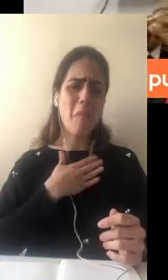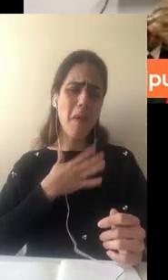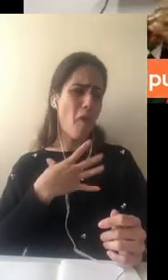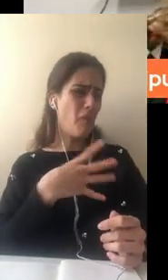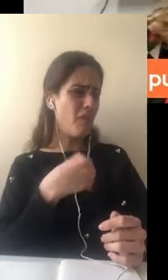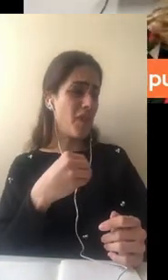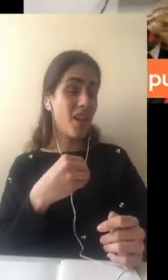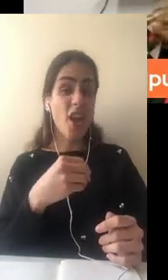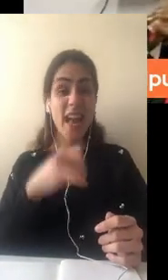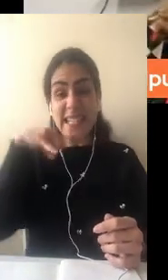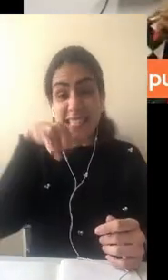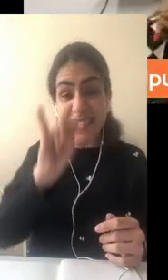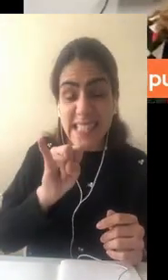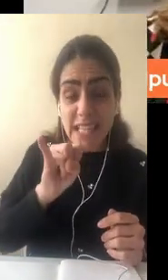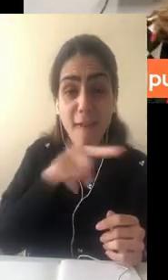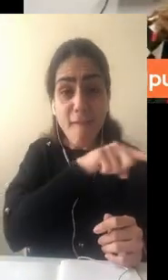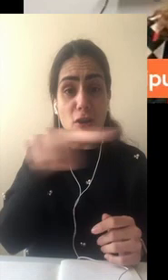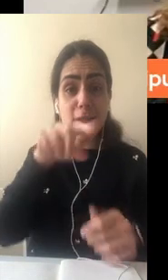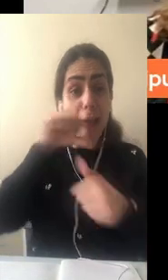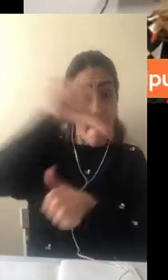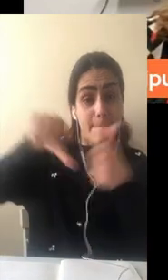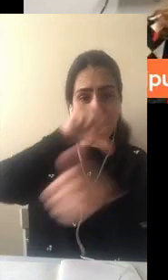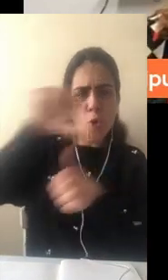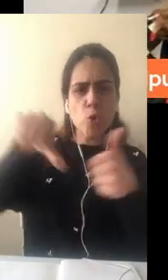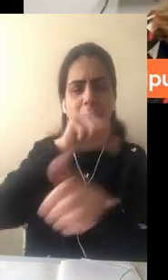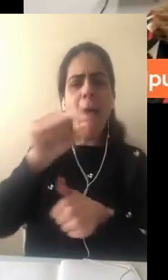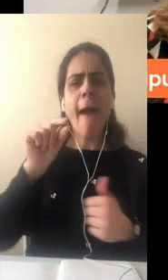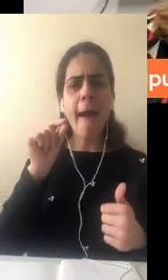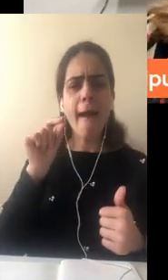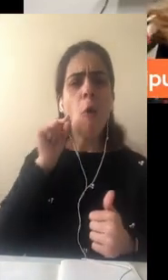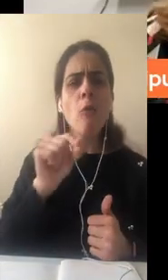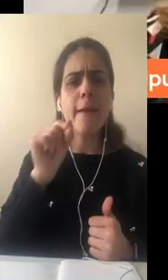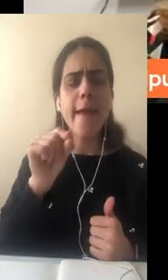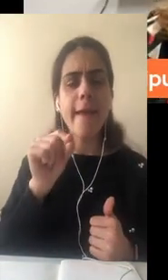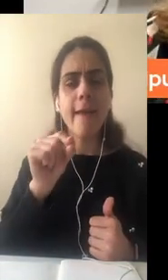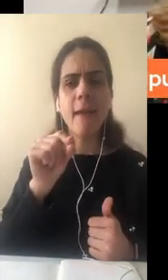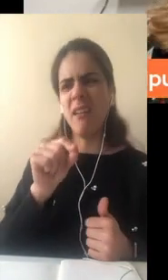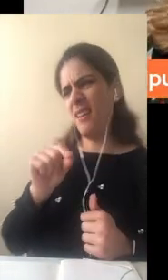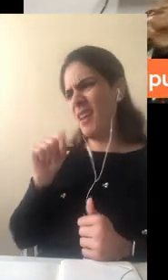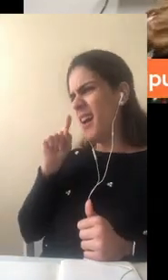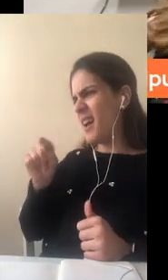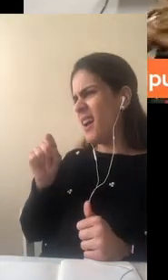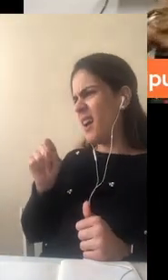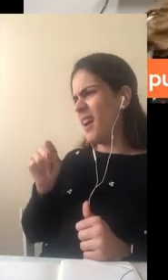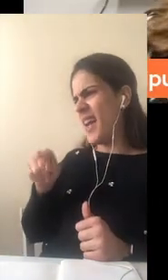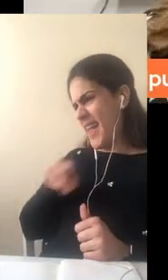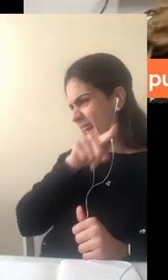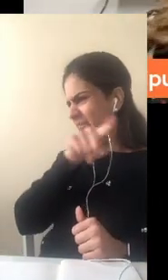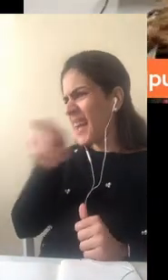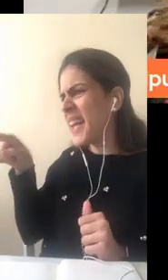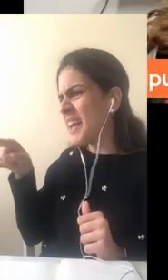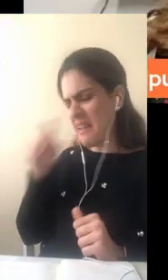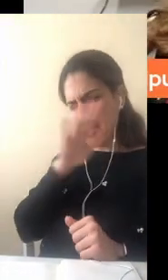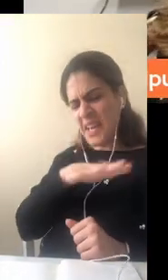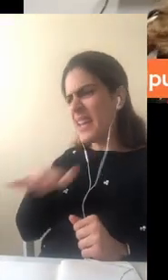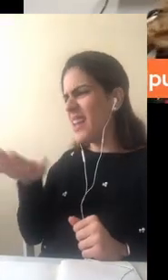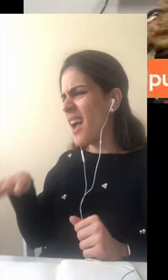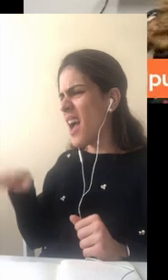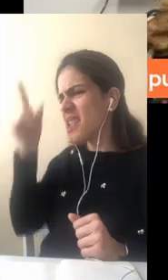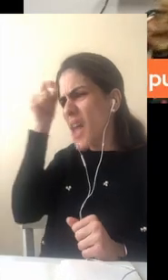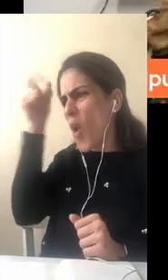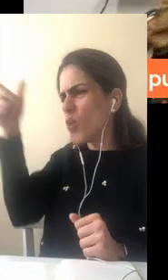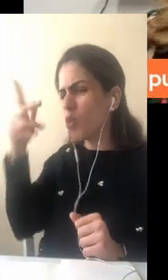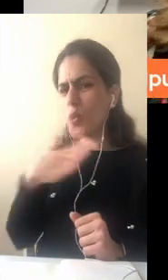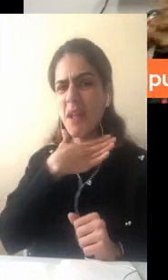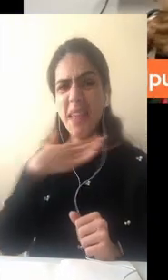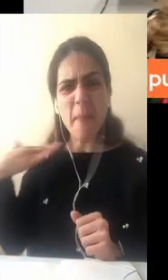pais negligentes, crianças que se vendem por um prato de lentilha, de guloseima, e se